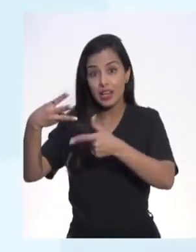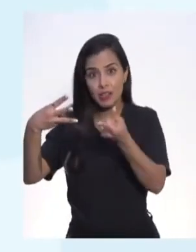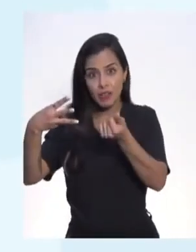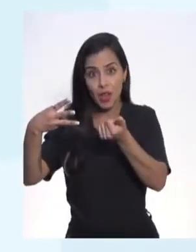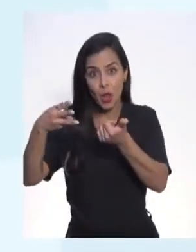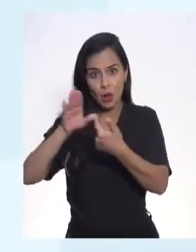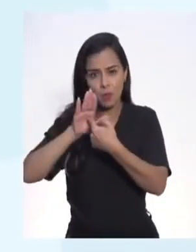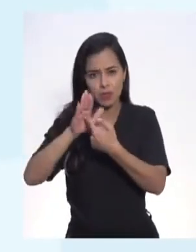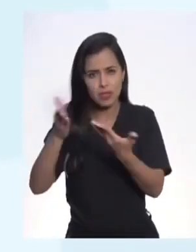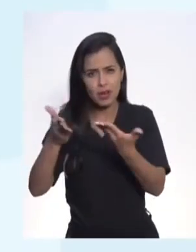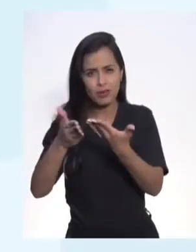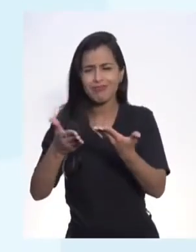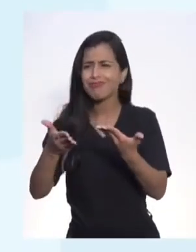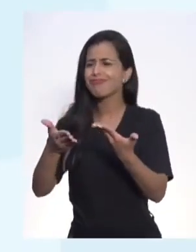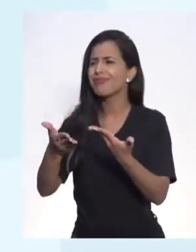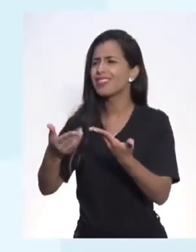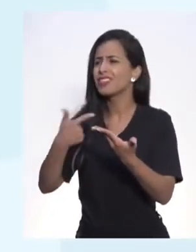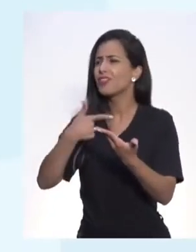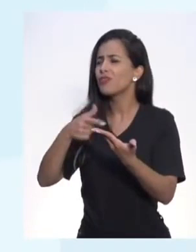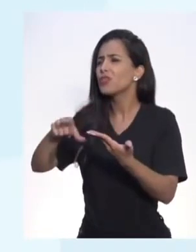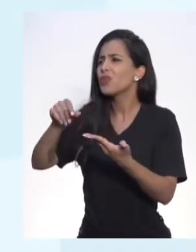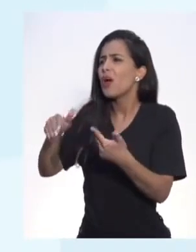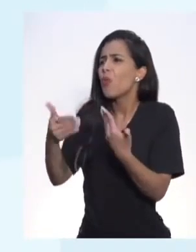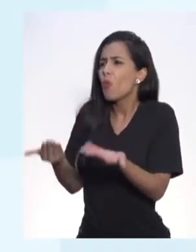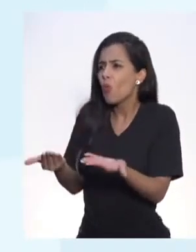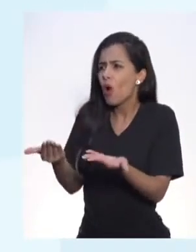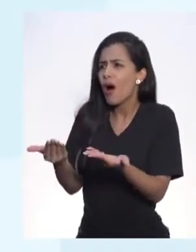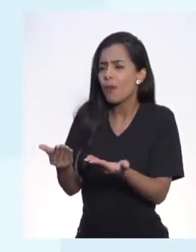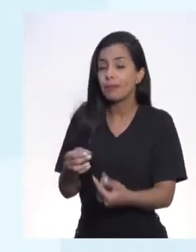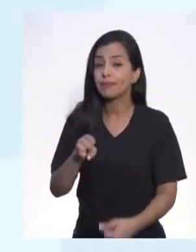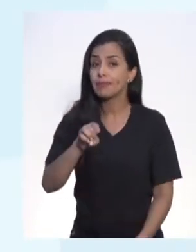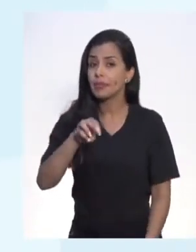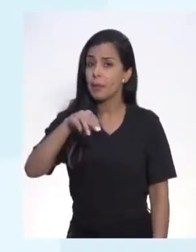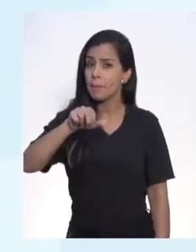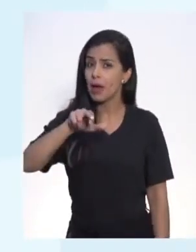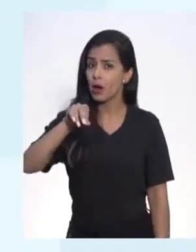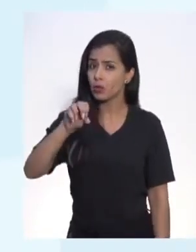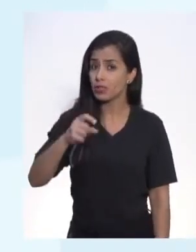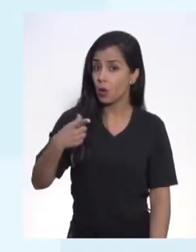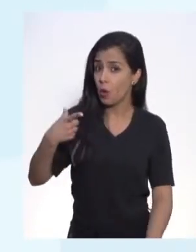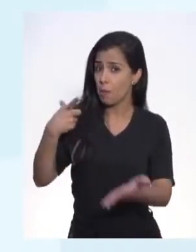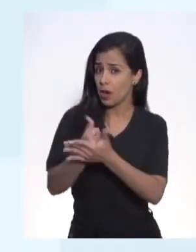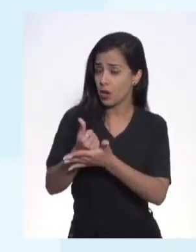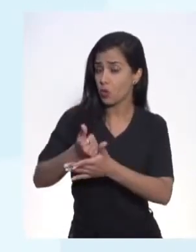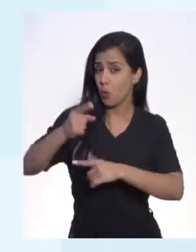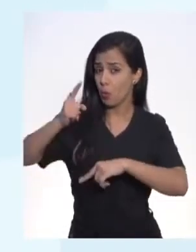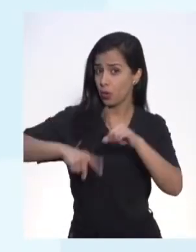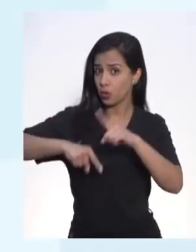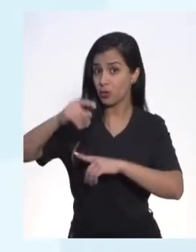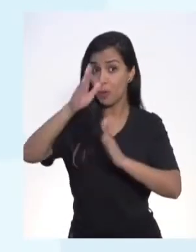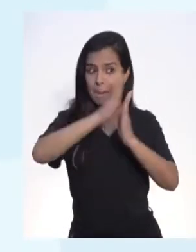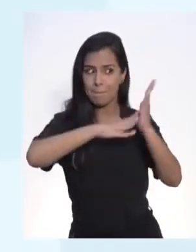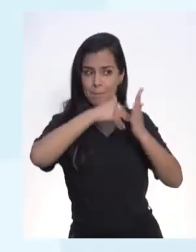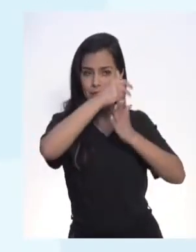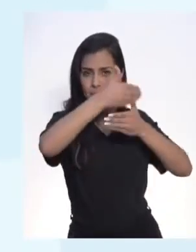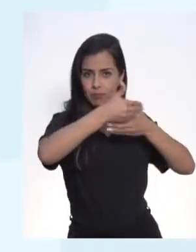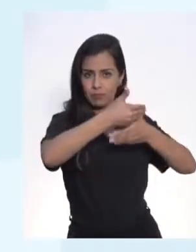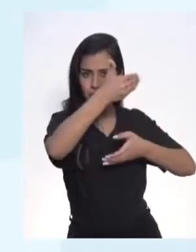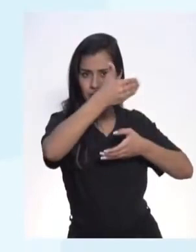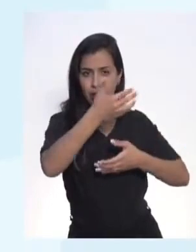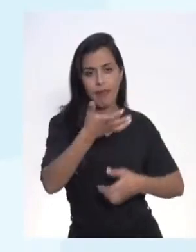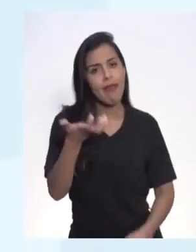você fala, nossa, professora, mas qual que eu vou escolher? É claro que se o Marcos está comprando um produto para pintar o muro dele, ele vai querer